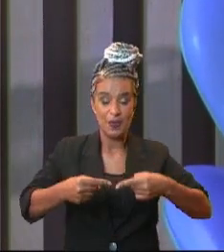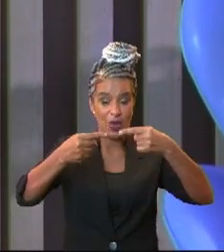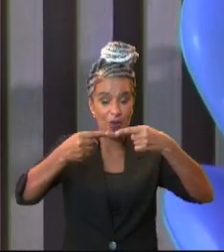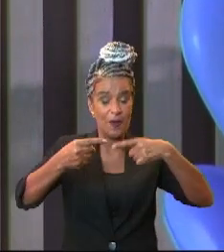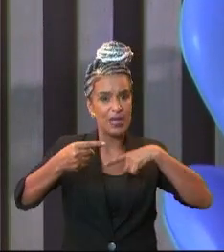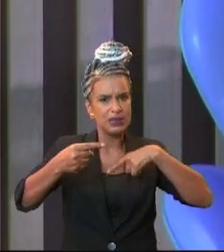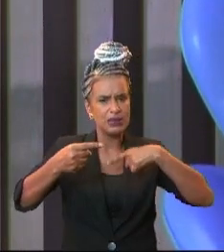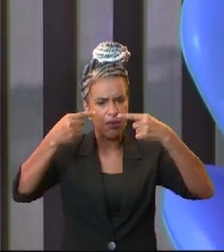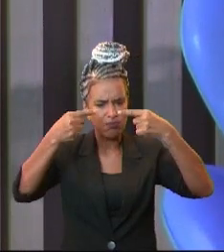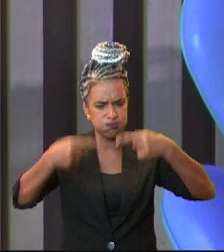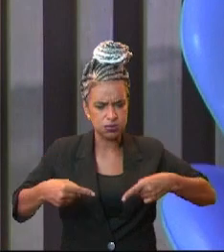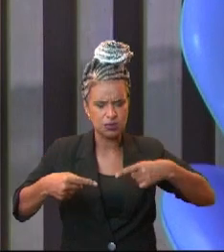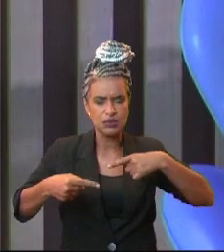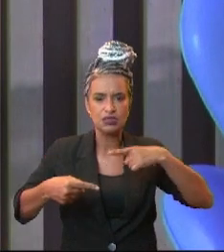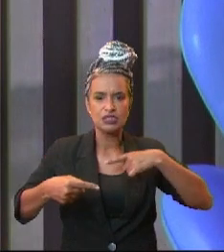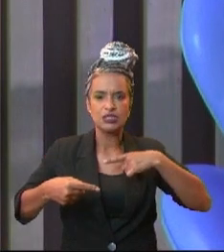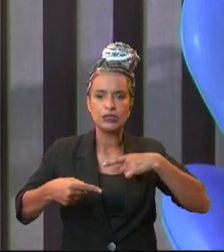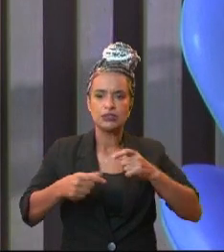cada vez maior